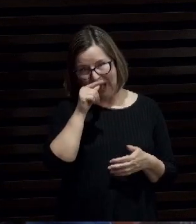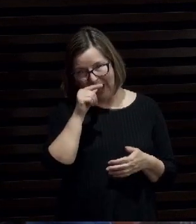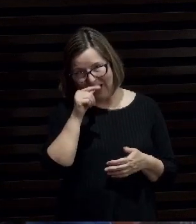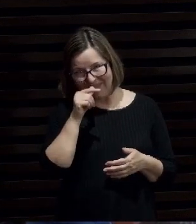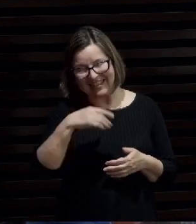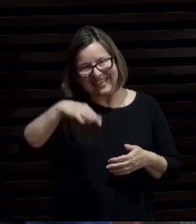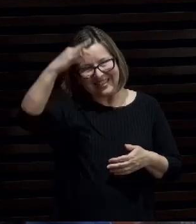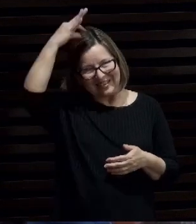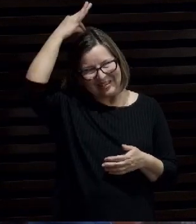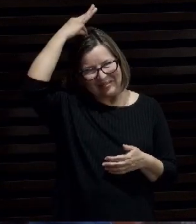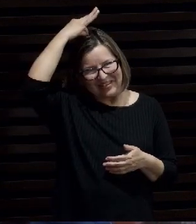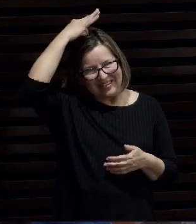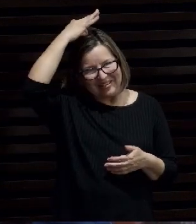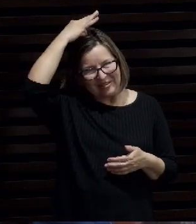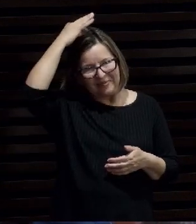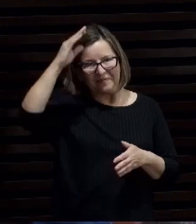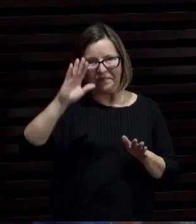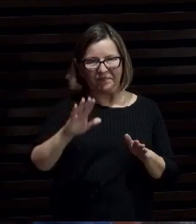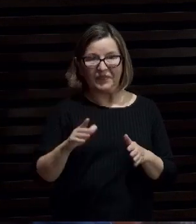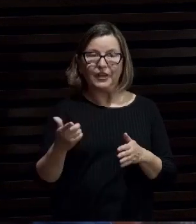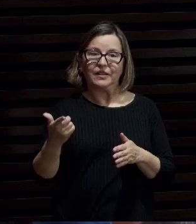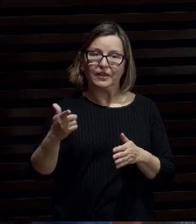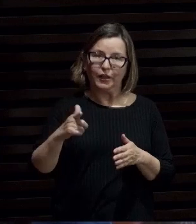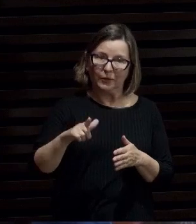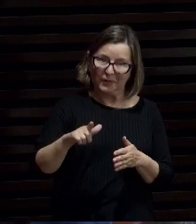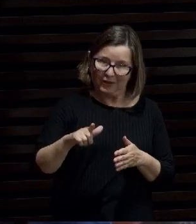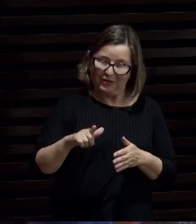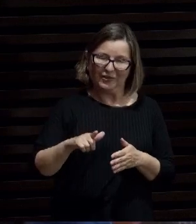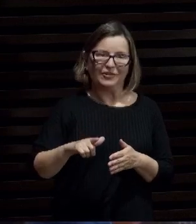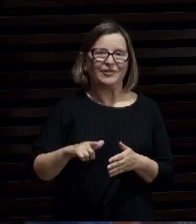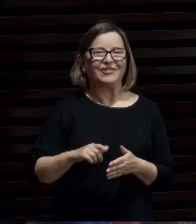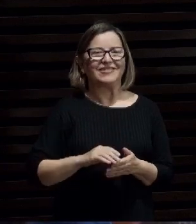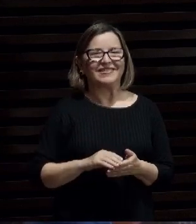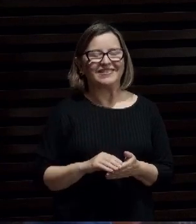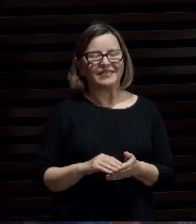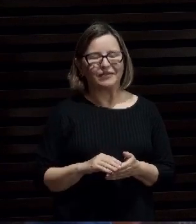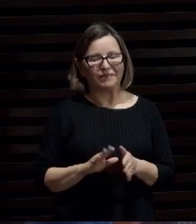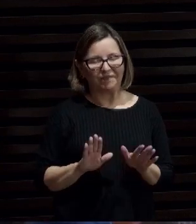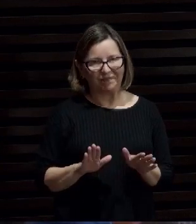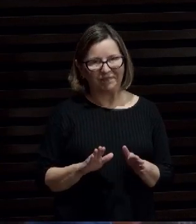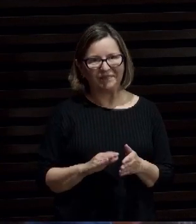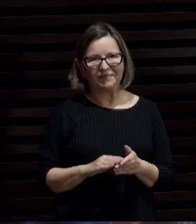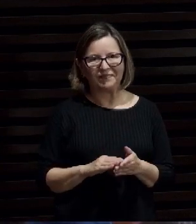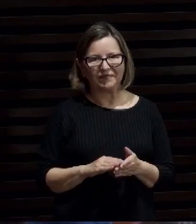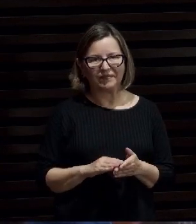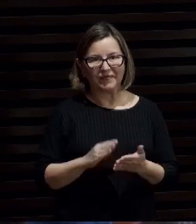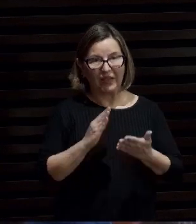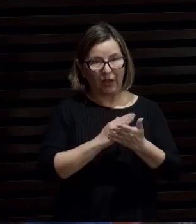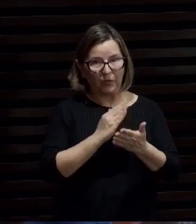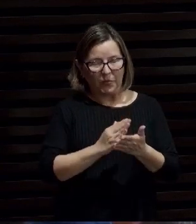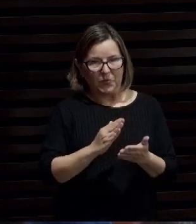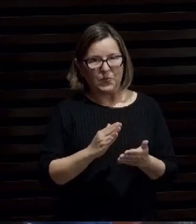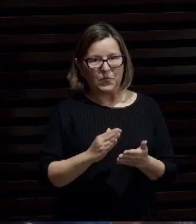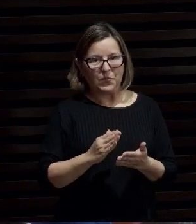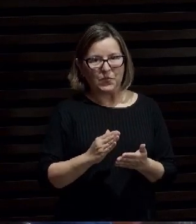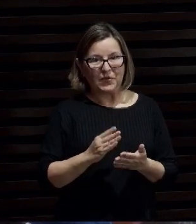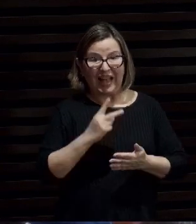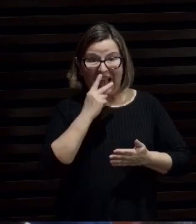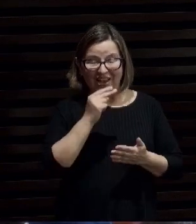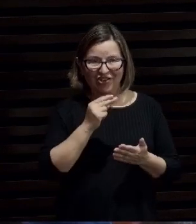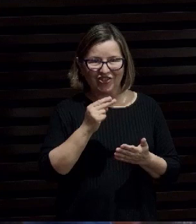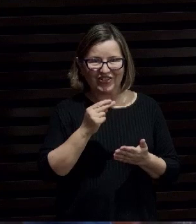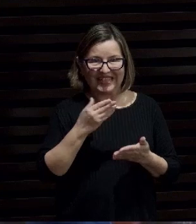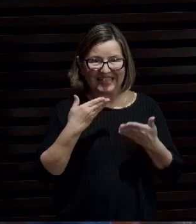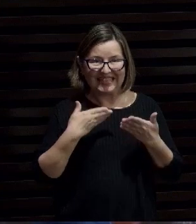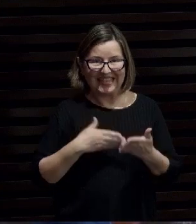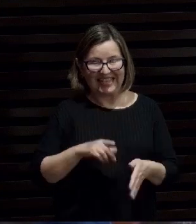Espírito. Ele repetiu usando outras palavras. Meus amados, alguns entendem que nascer da água aqui